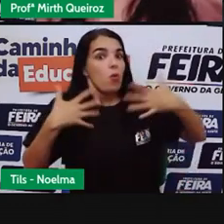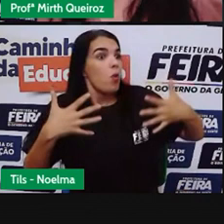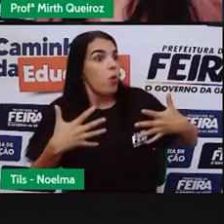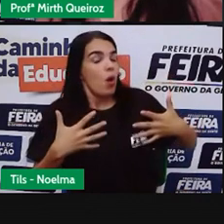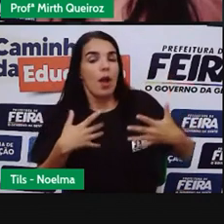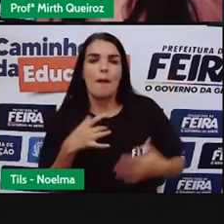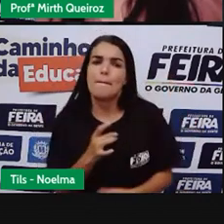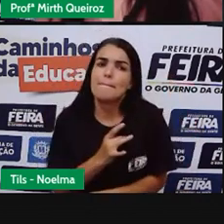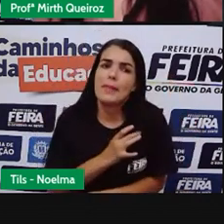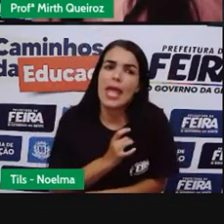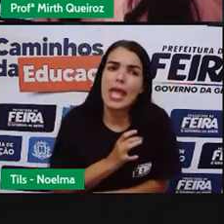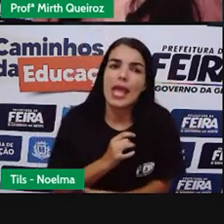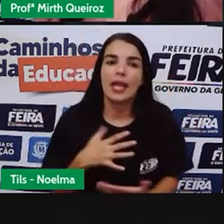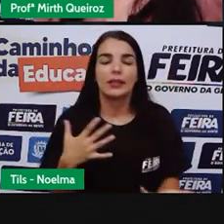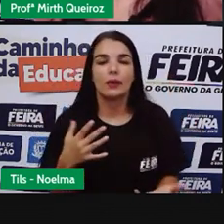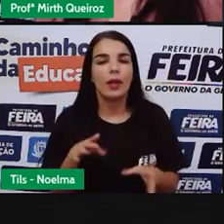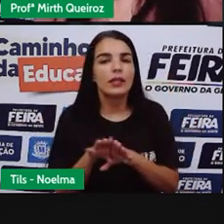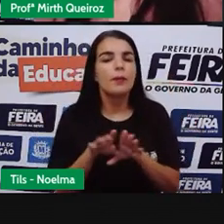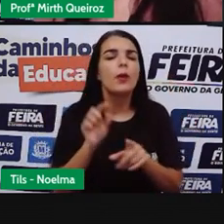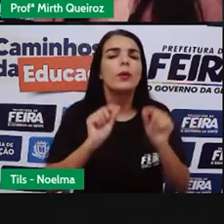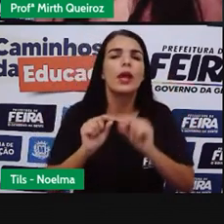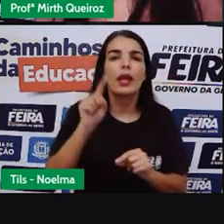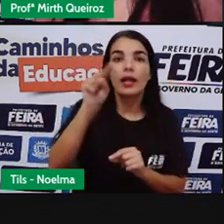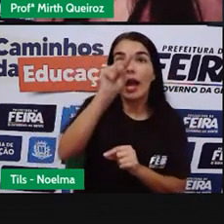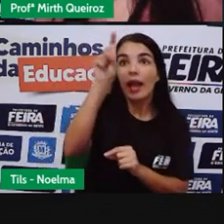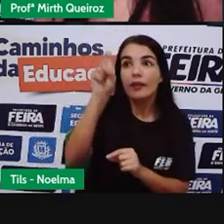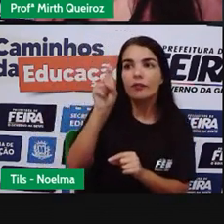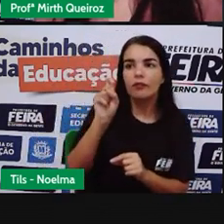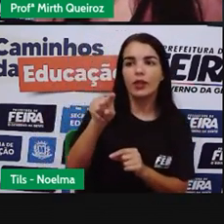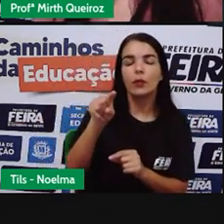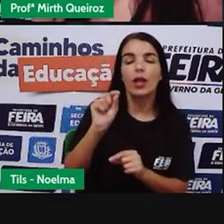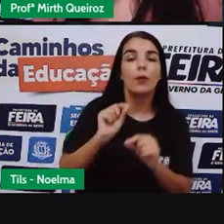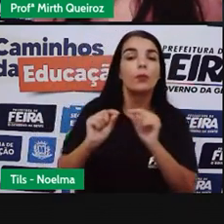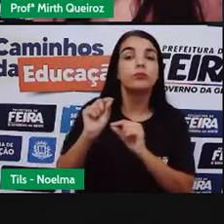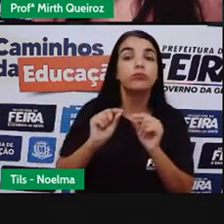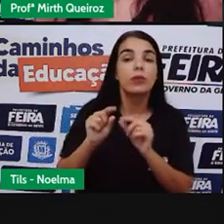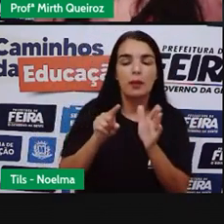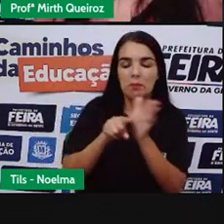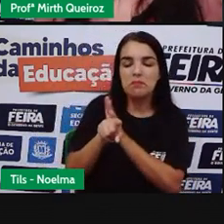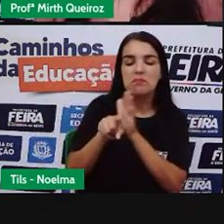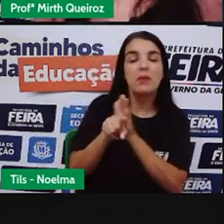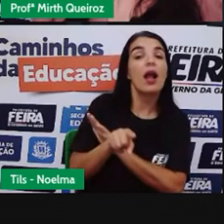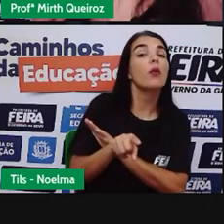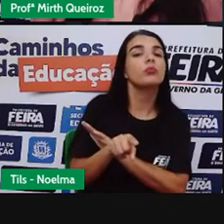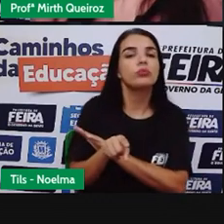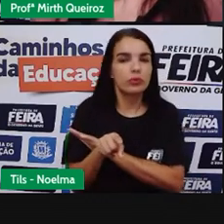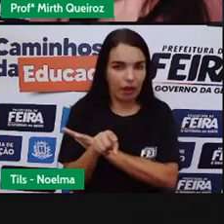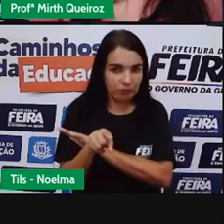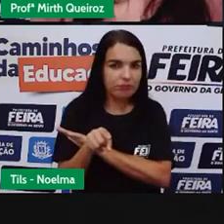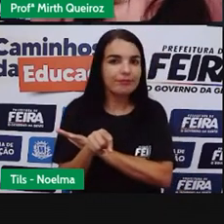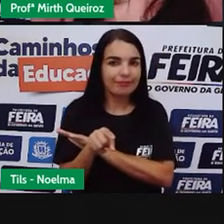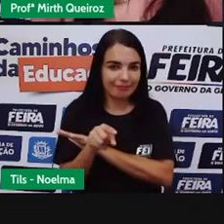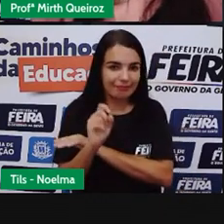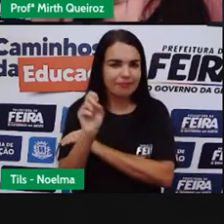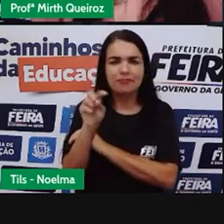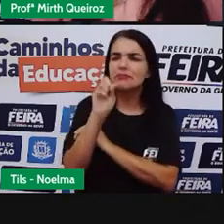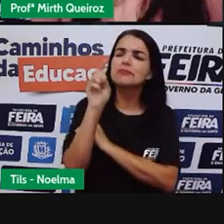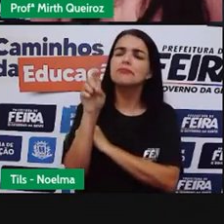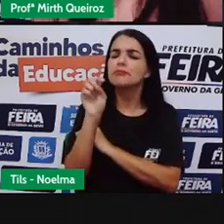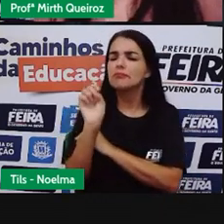susto, medo. E a interrogação aí, por exemplo, que serve para entonação, para indicar uma